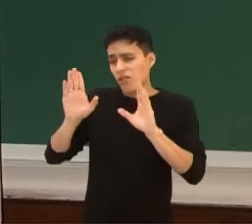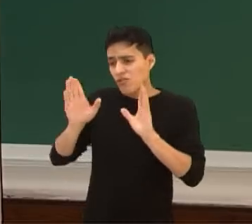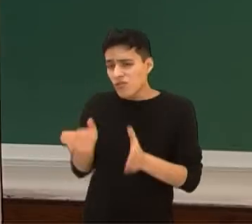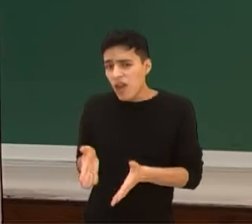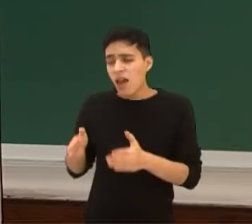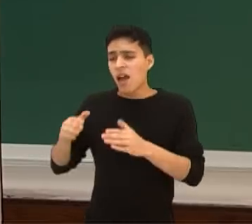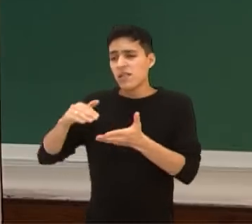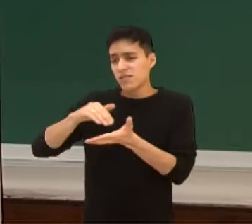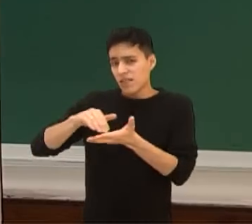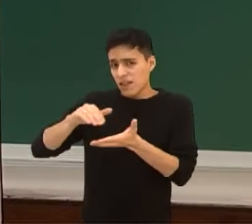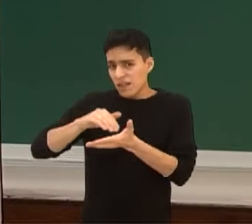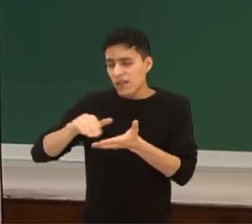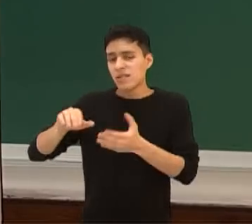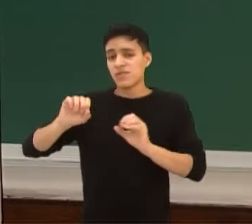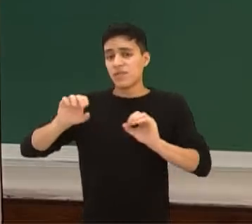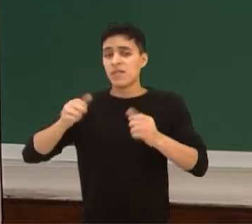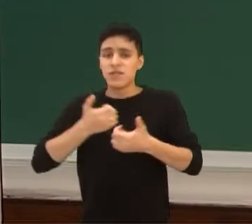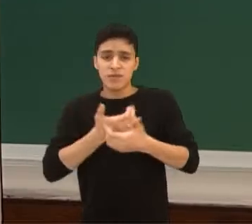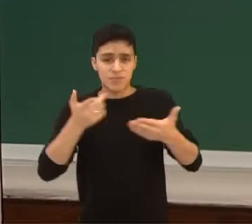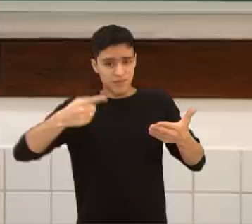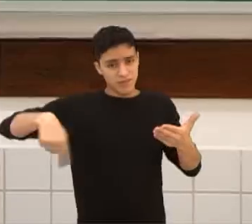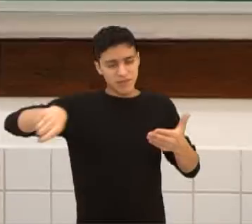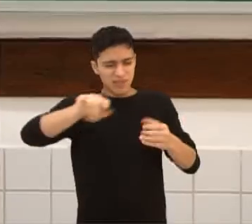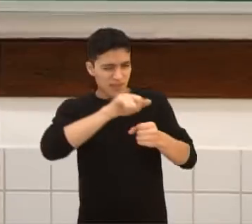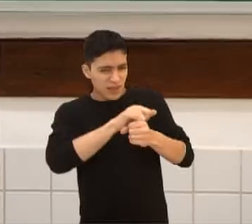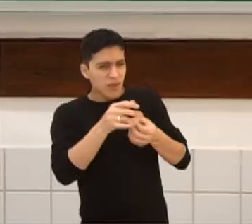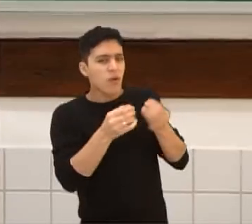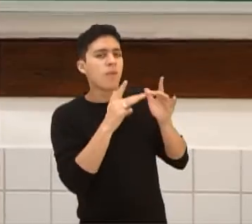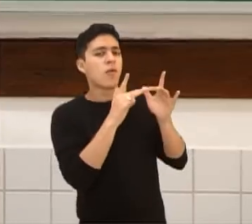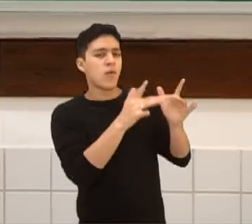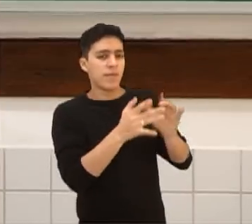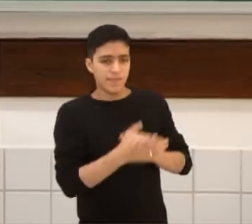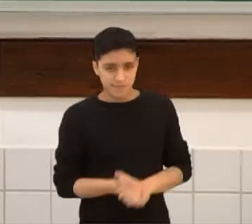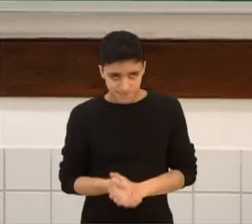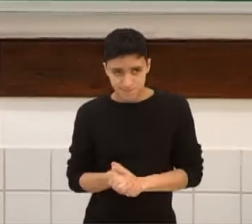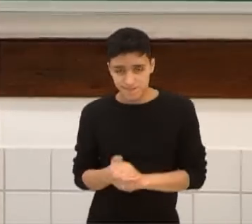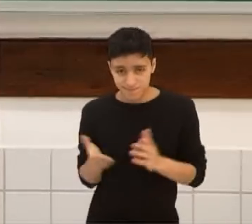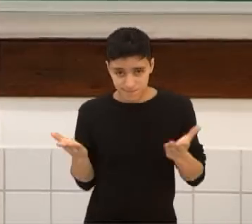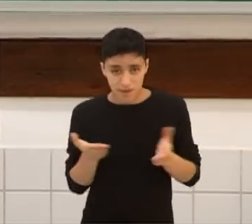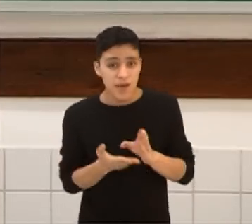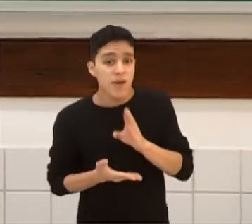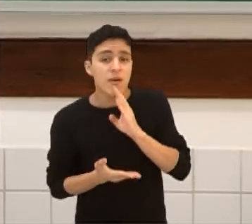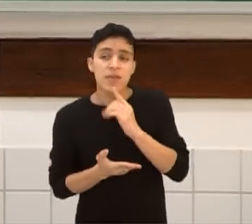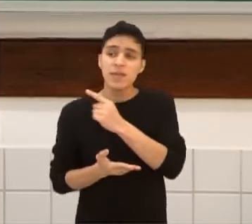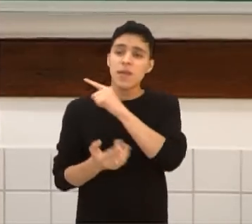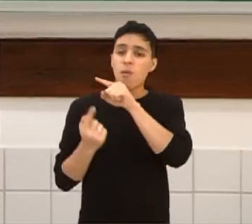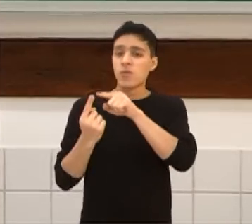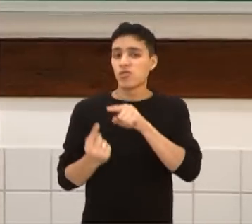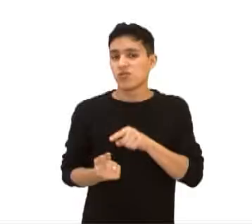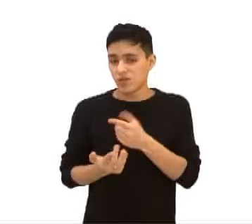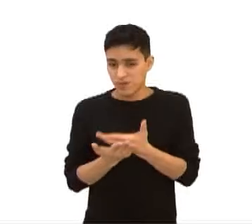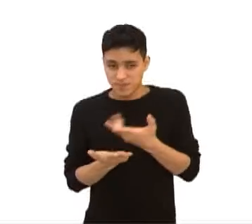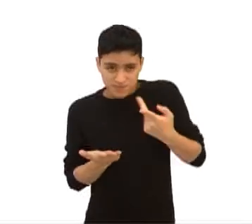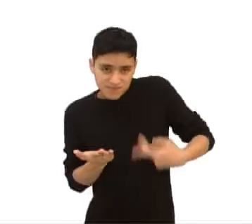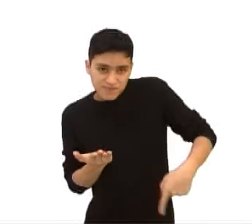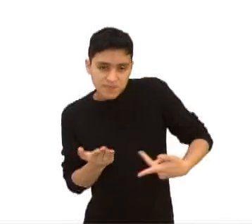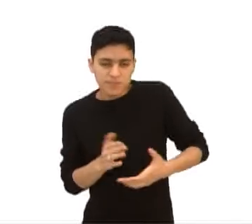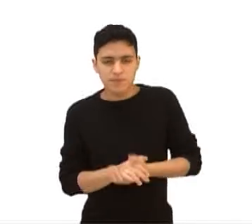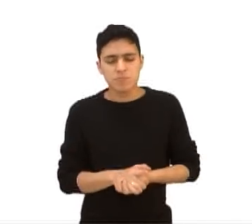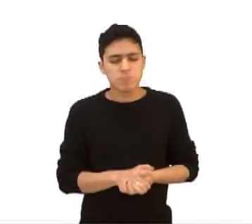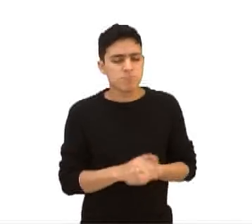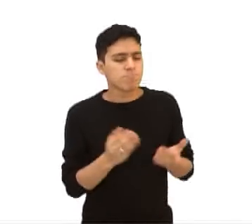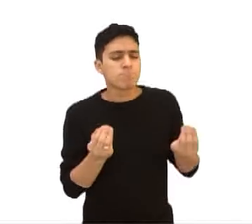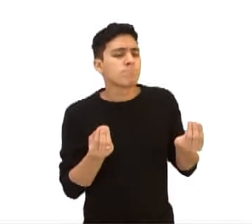tem disponibilizado para você. Vamos agora conhecer os objetivos da nossa aula de hoje. Olha lá, ó. Caracterizar as